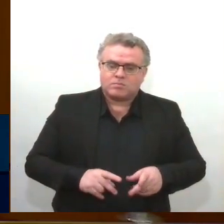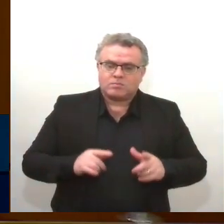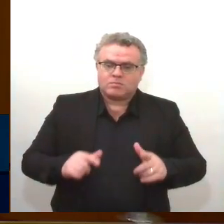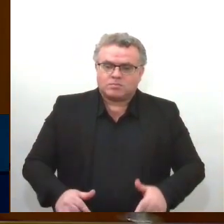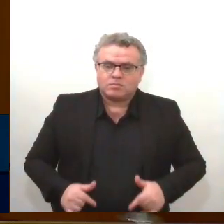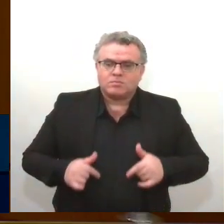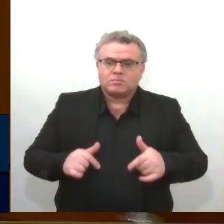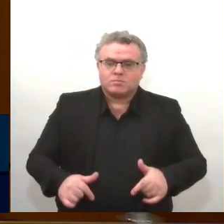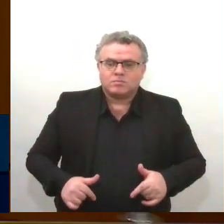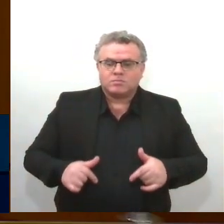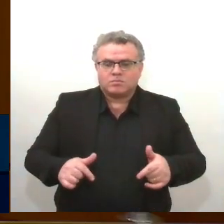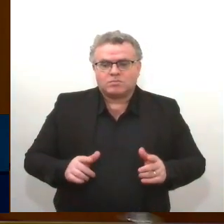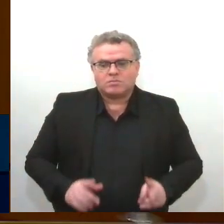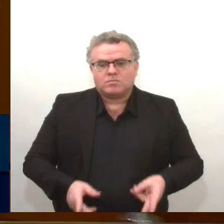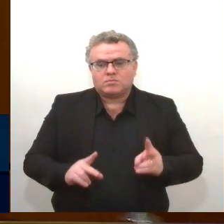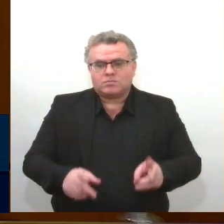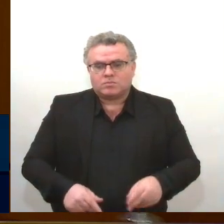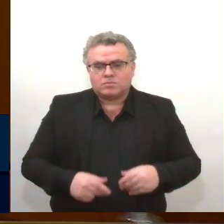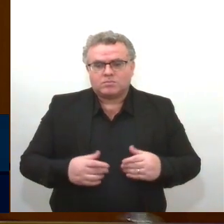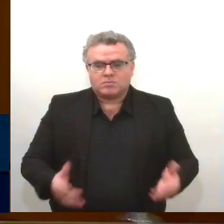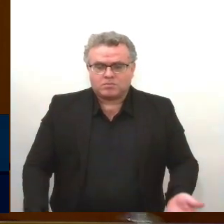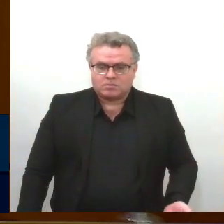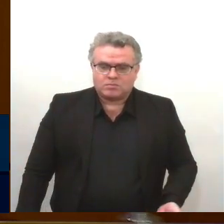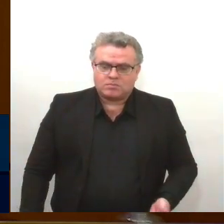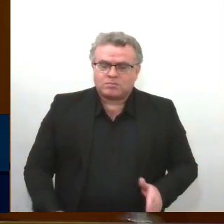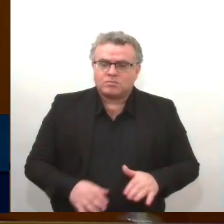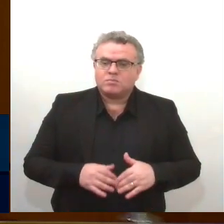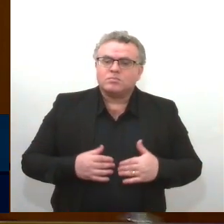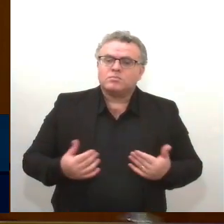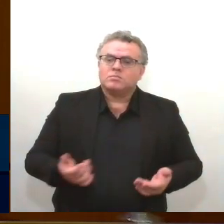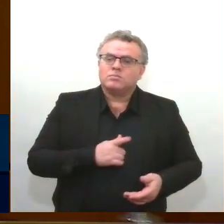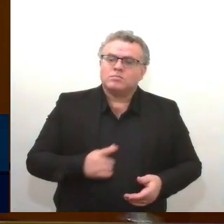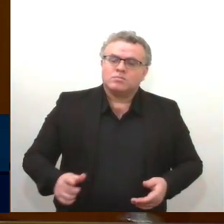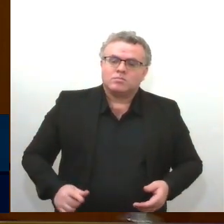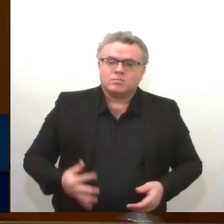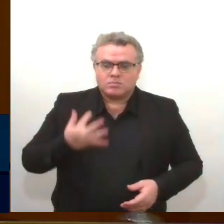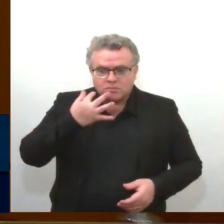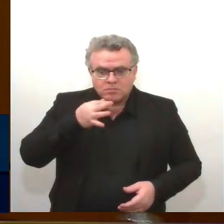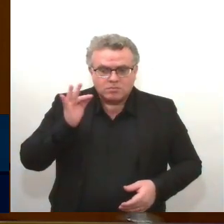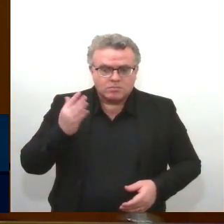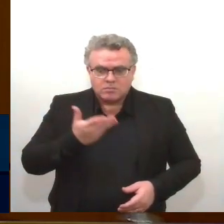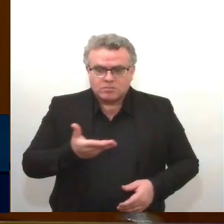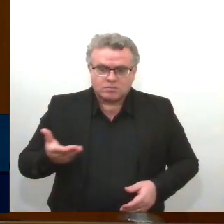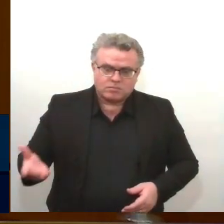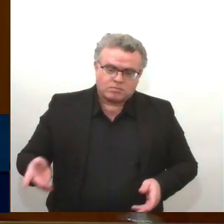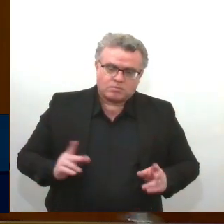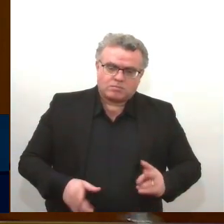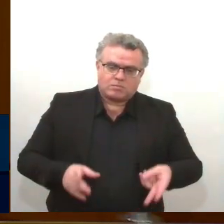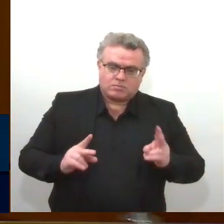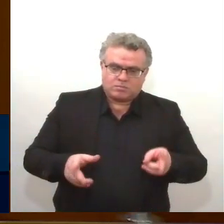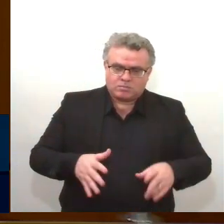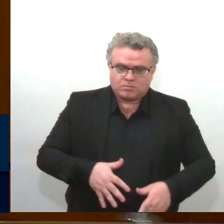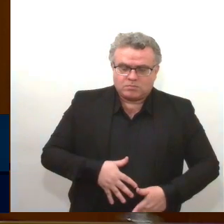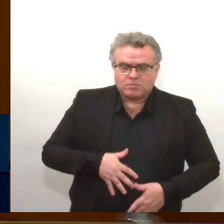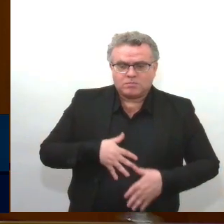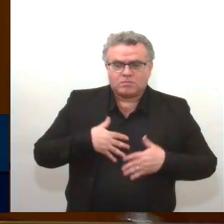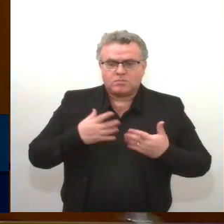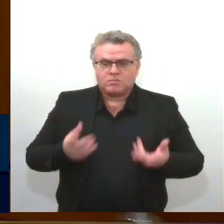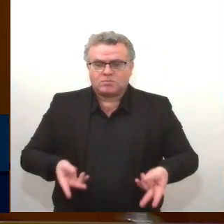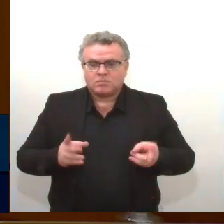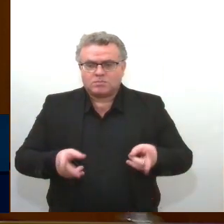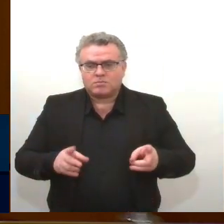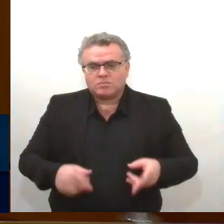nesse caso o governo Fábio mitid né Sempre com energia sempre com palavras firmes pra gente